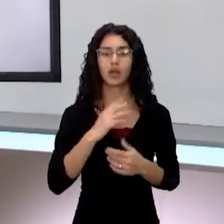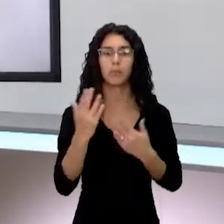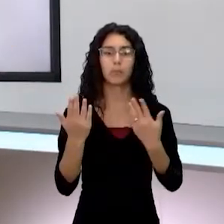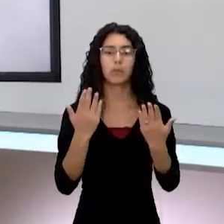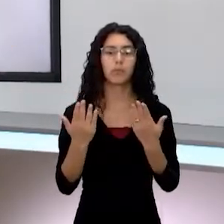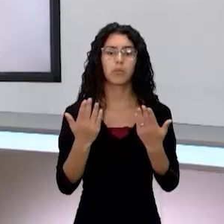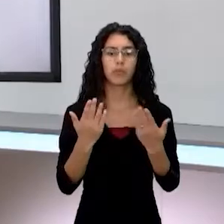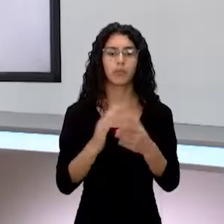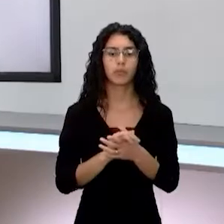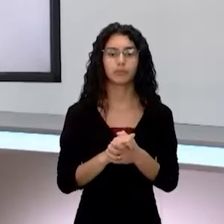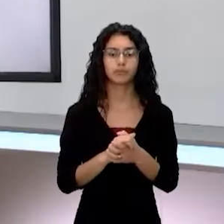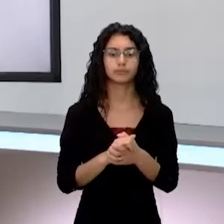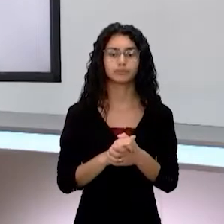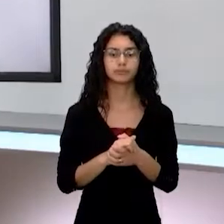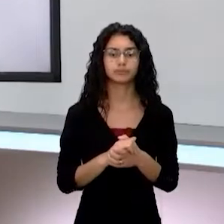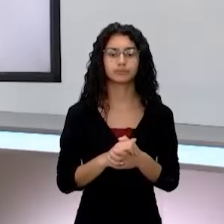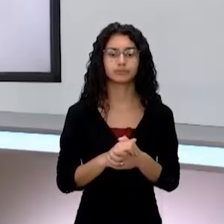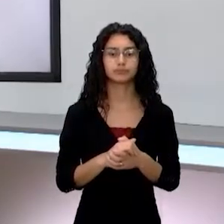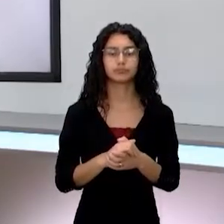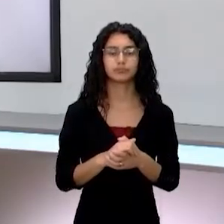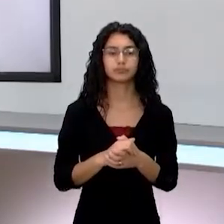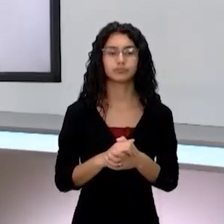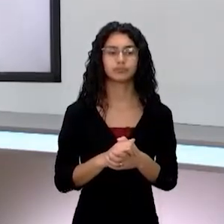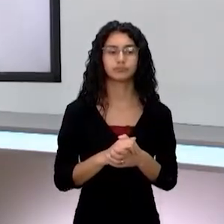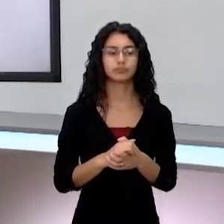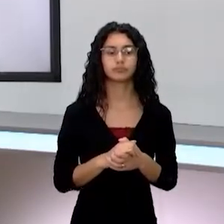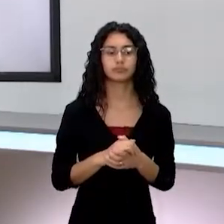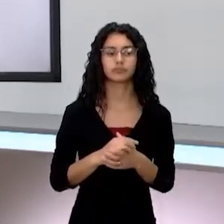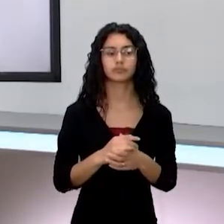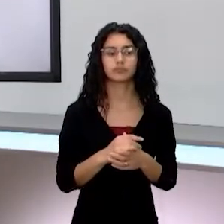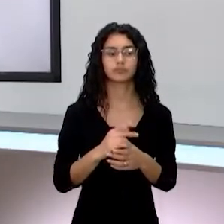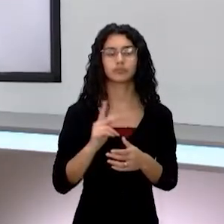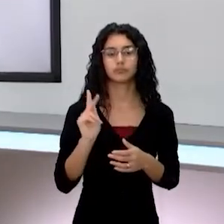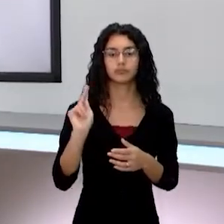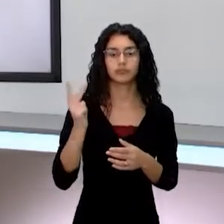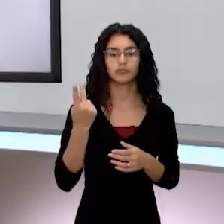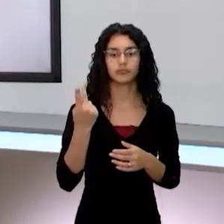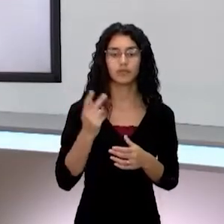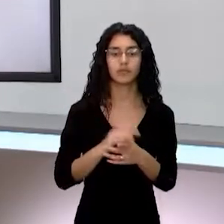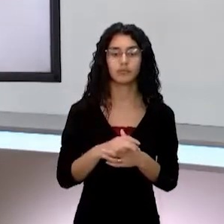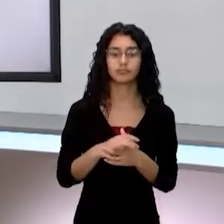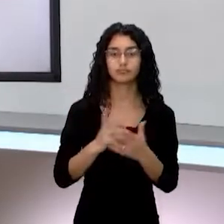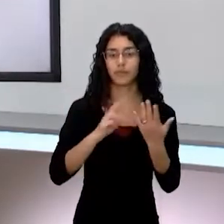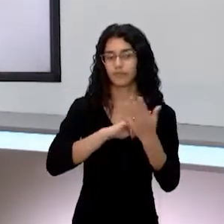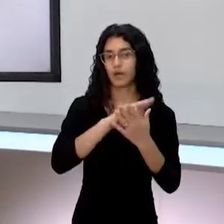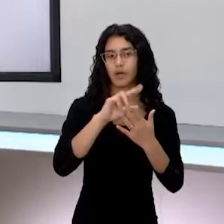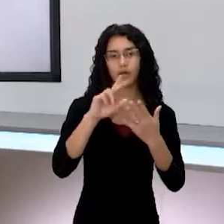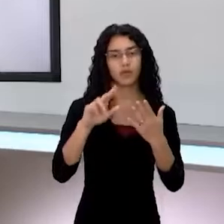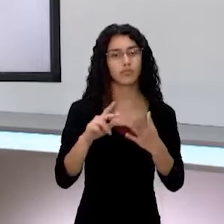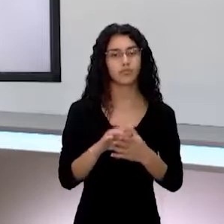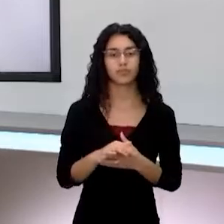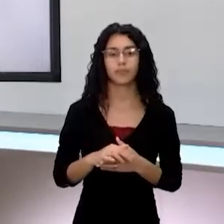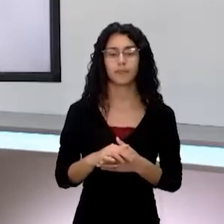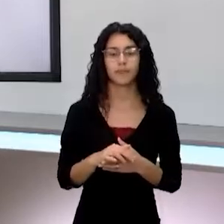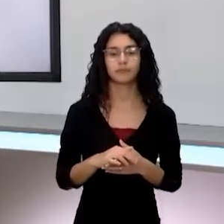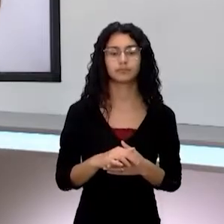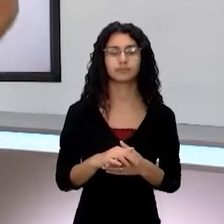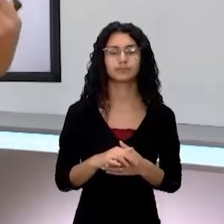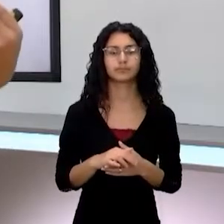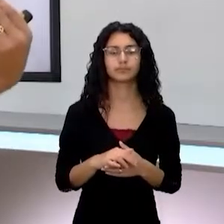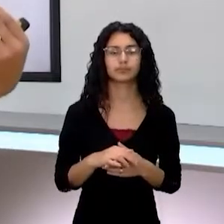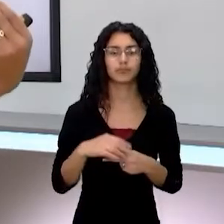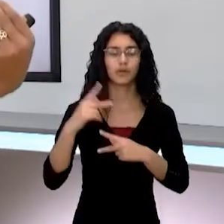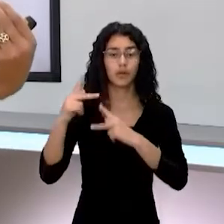maioria são formados de hidrogênio, né? O que tem em comum, né, Pi? Exato. Hidrogênio e hélio, a maioria. Hidrogênio e hélio. E dos